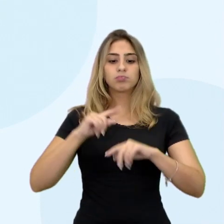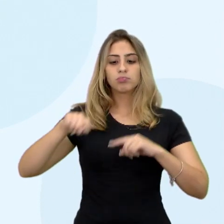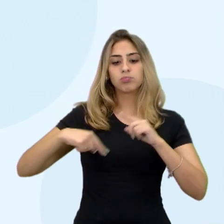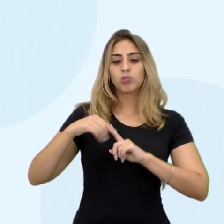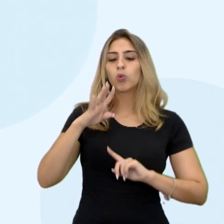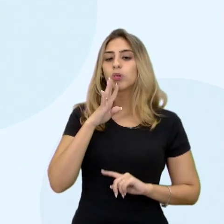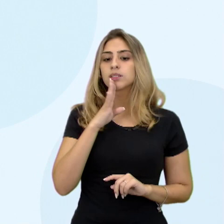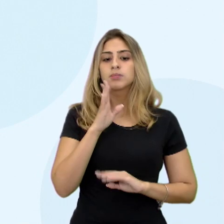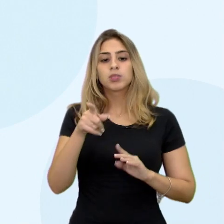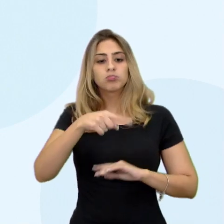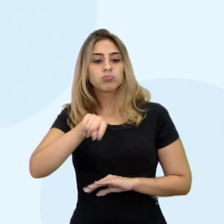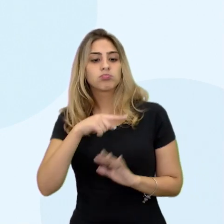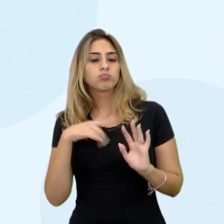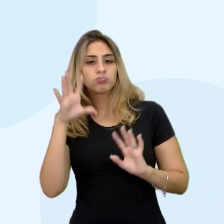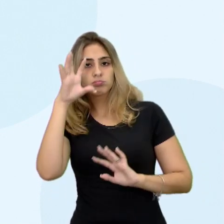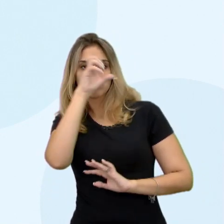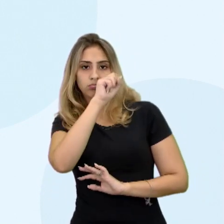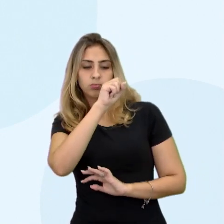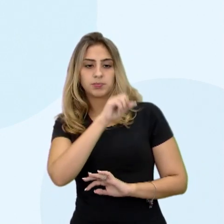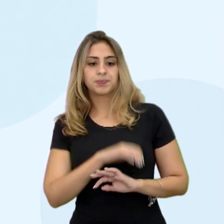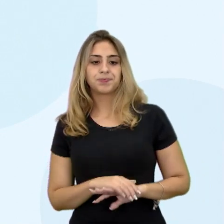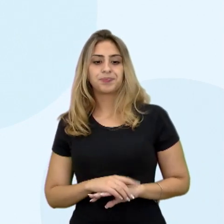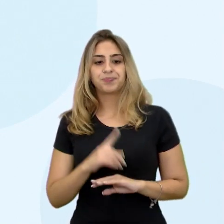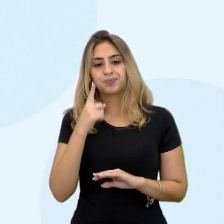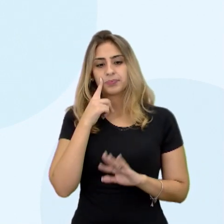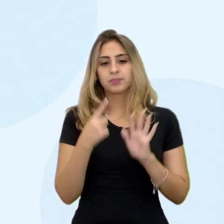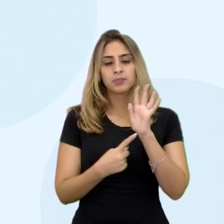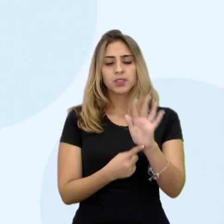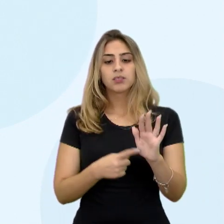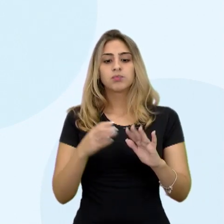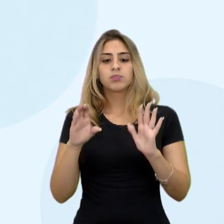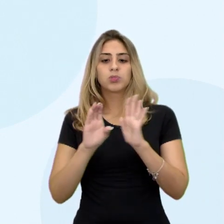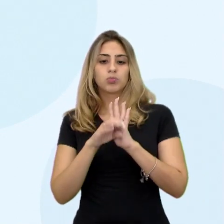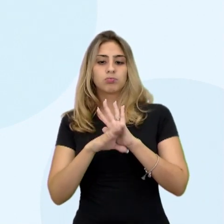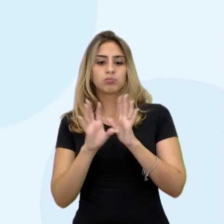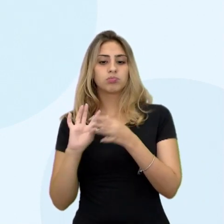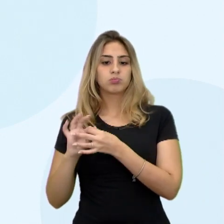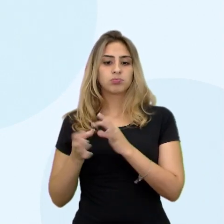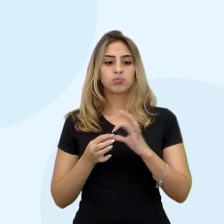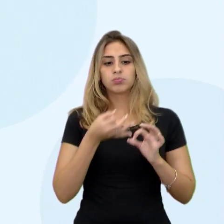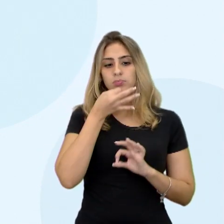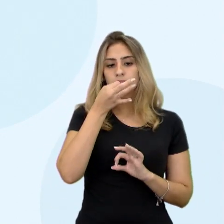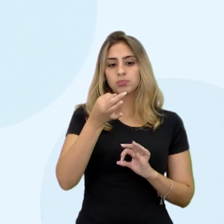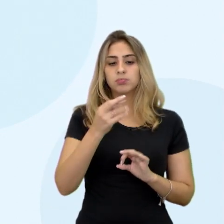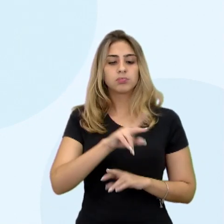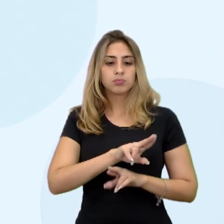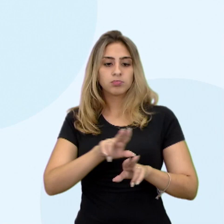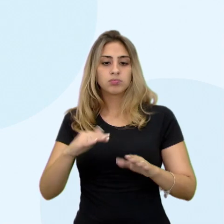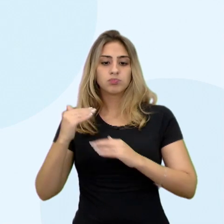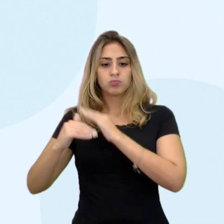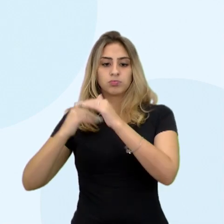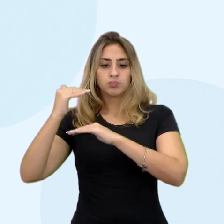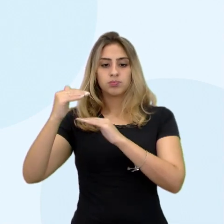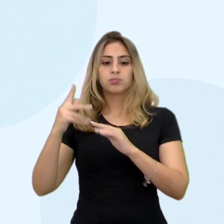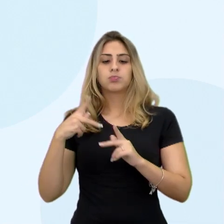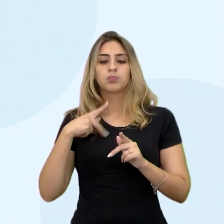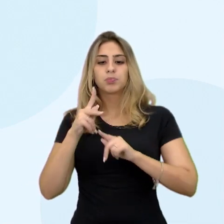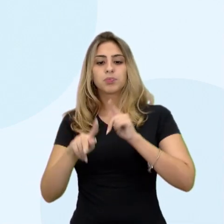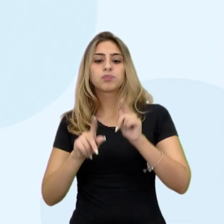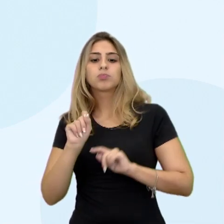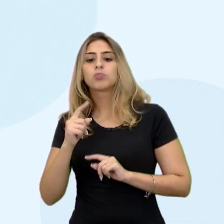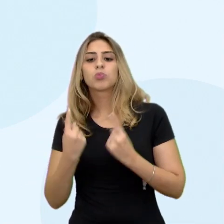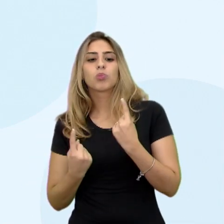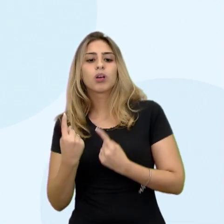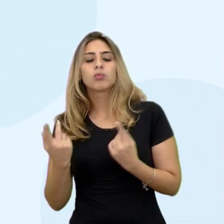nós vamos aqui aprender? Identificar, contextualizar e criticar tipologias evolutivas. Quais